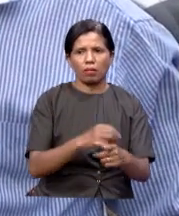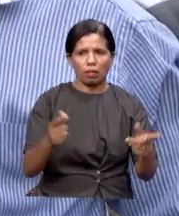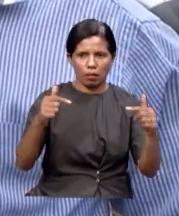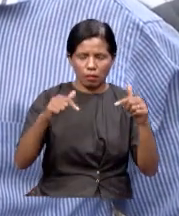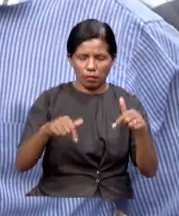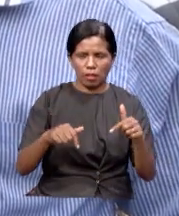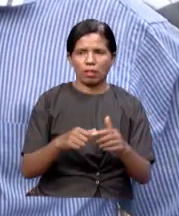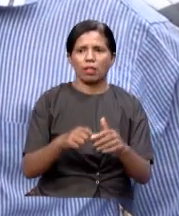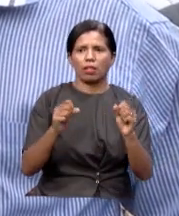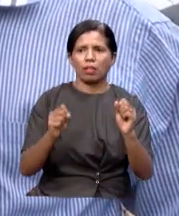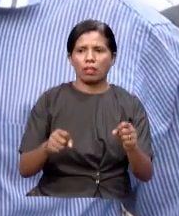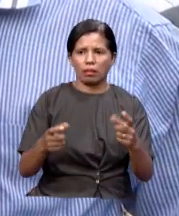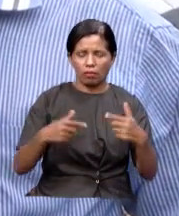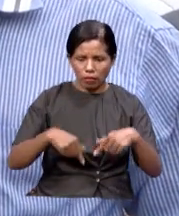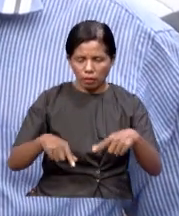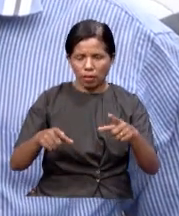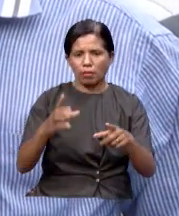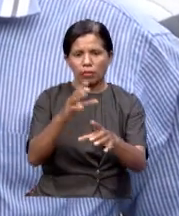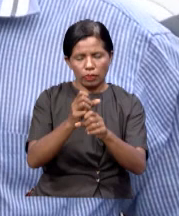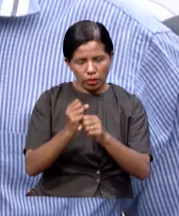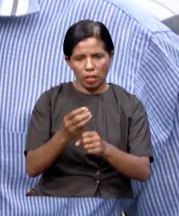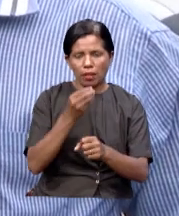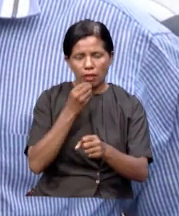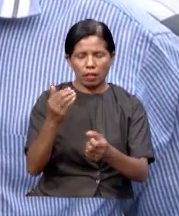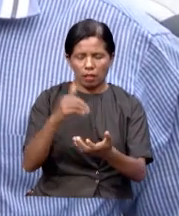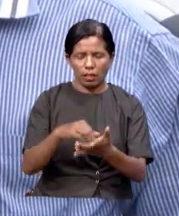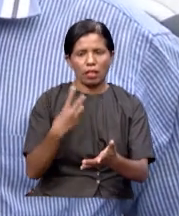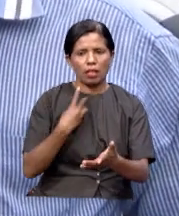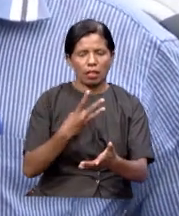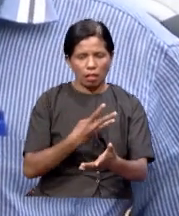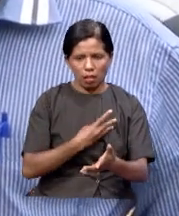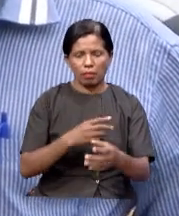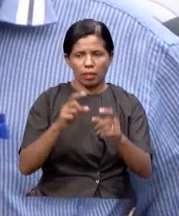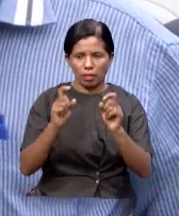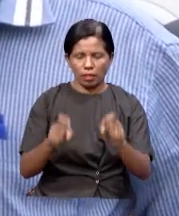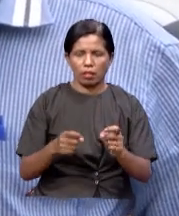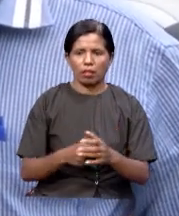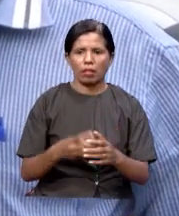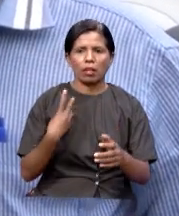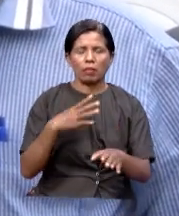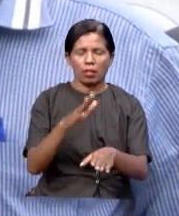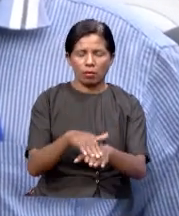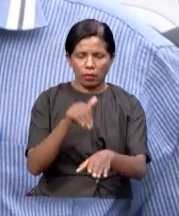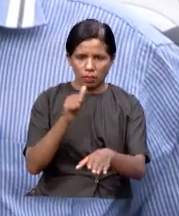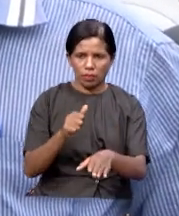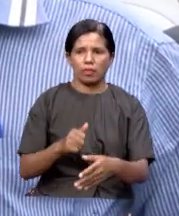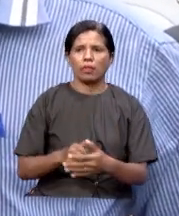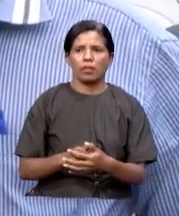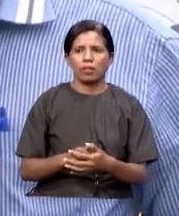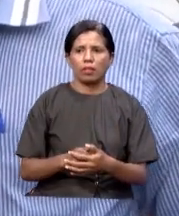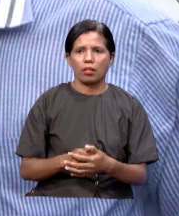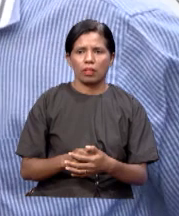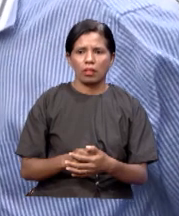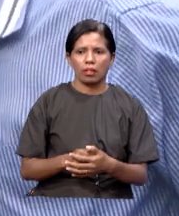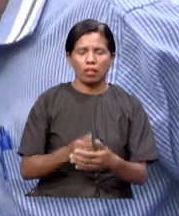que está pela fila para limpar, então é de nem acá, nami, normalmente, nami convidamos sasam